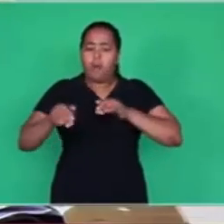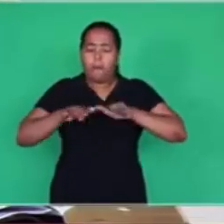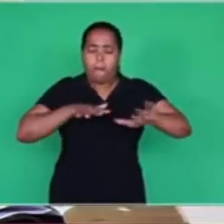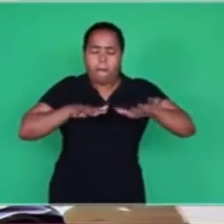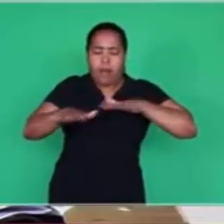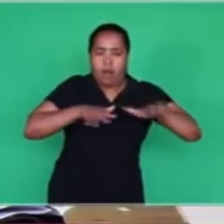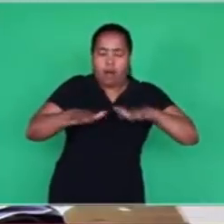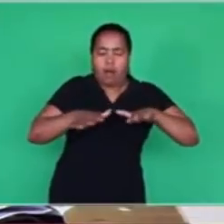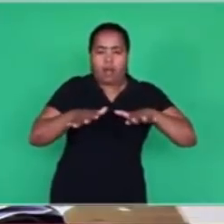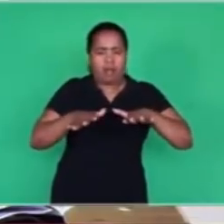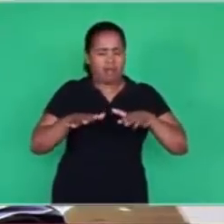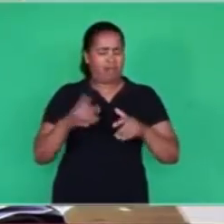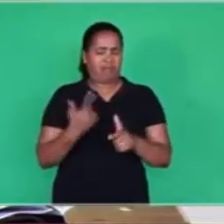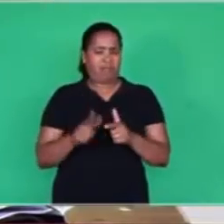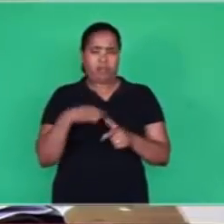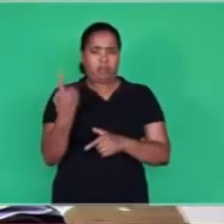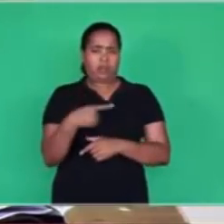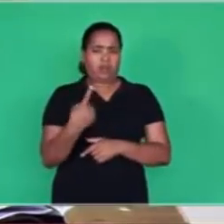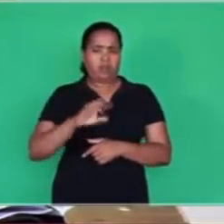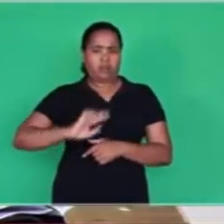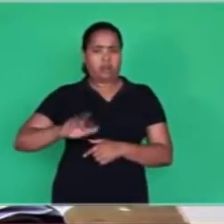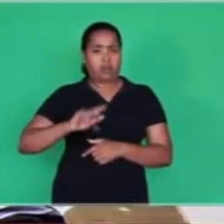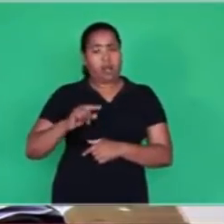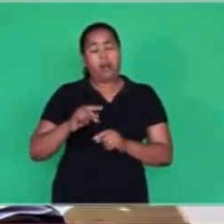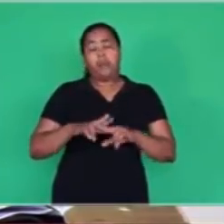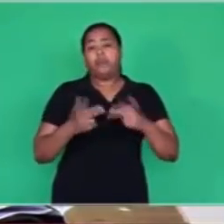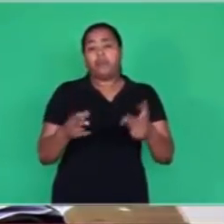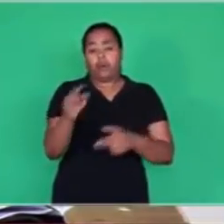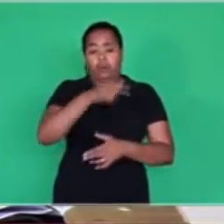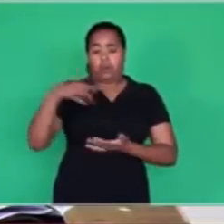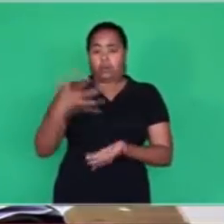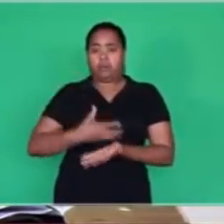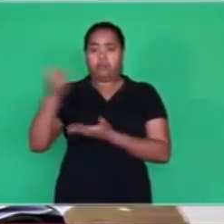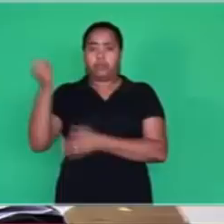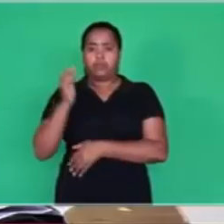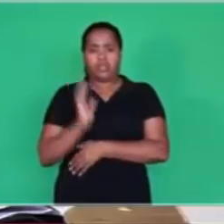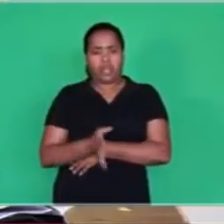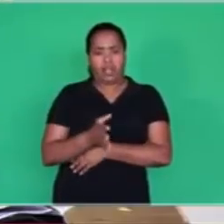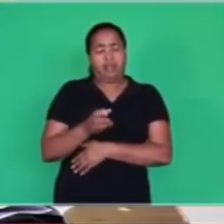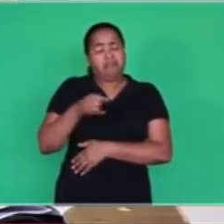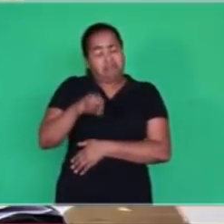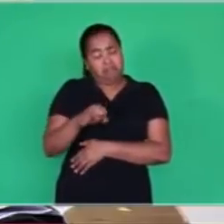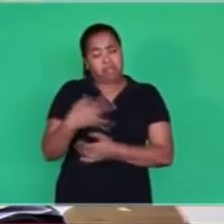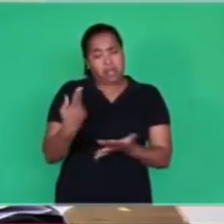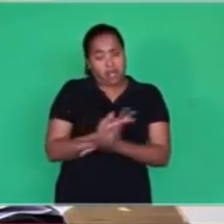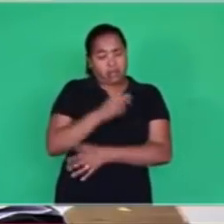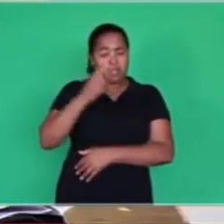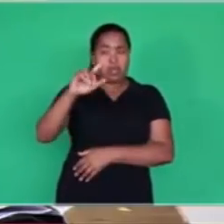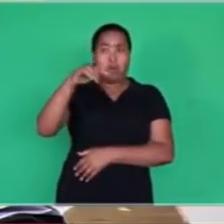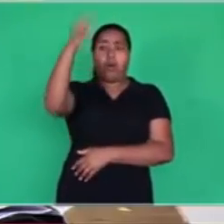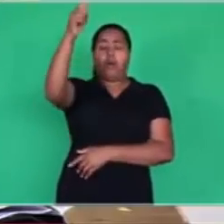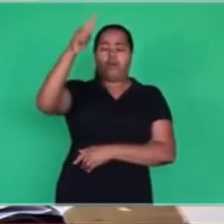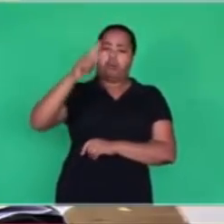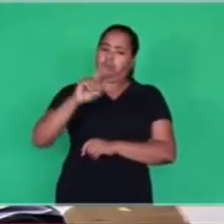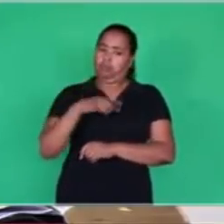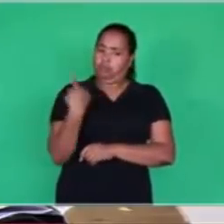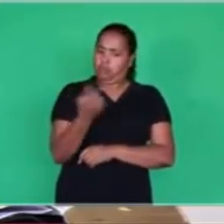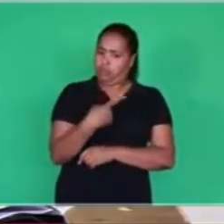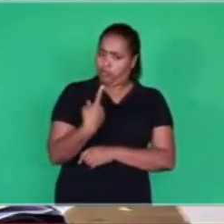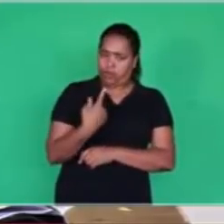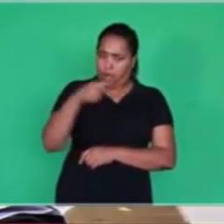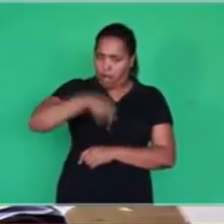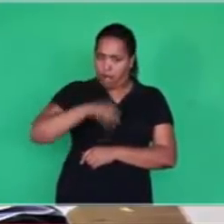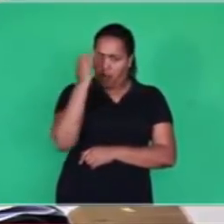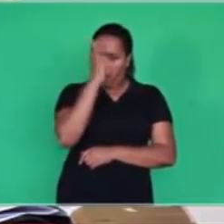não é problema para nós, não vamos estar mais aqui. Se acontecer o terremoto, está tudo bem, é para lá. Não é o nosso caso aqui,